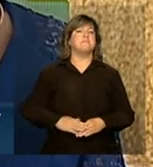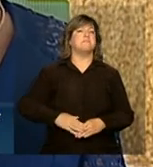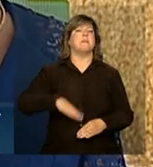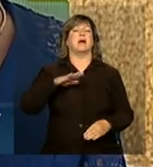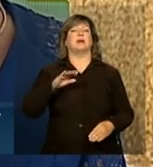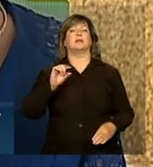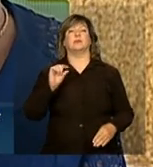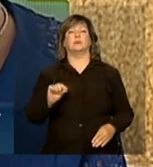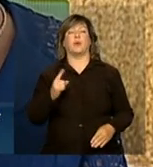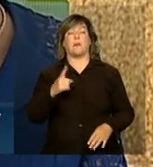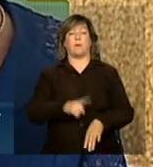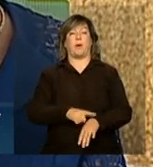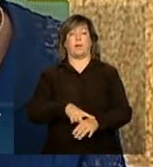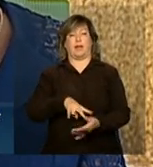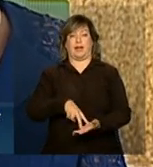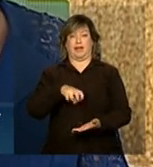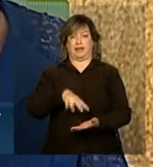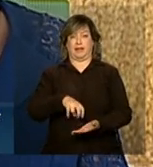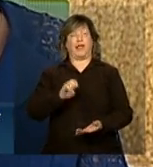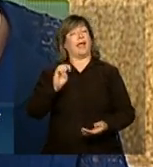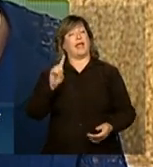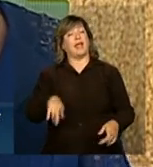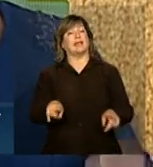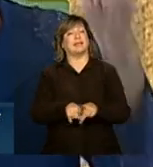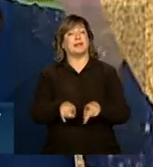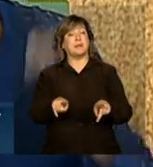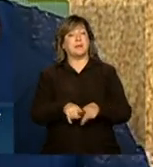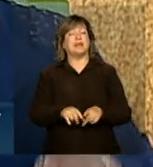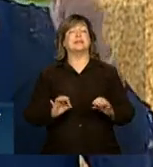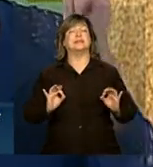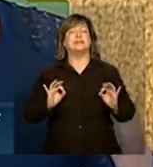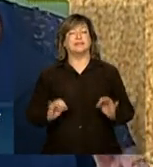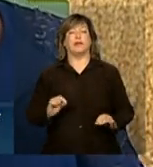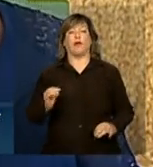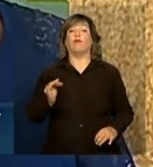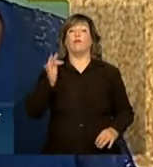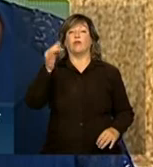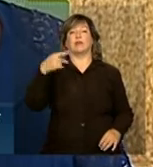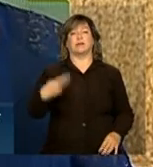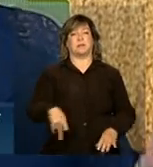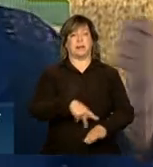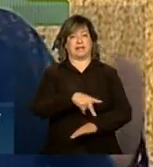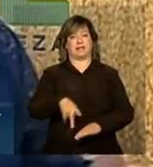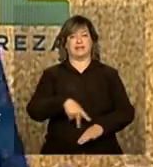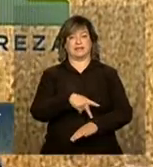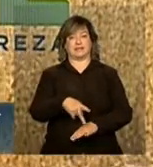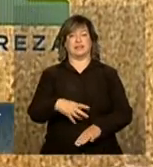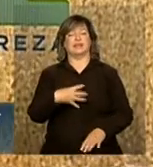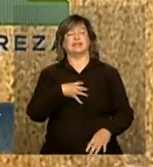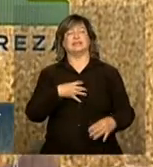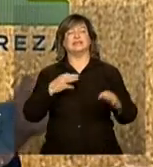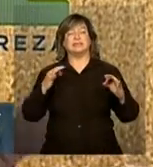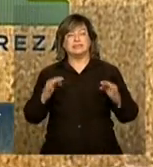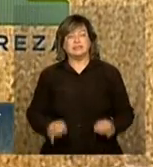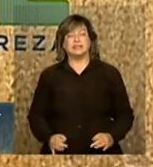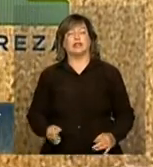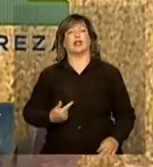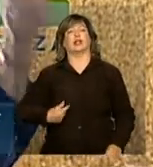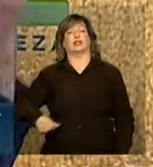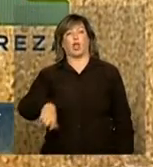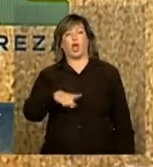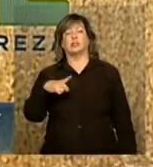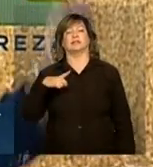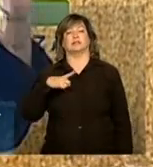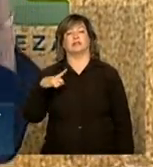um momento de alegria, é também a certeza no futuro desse nosso país. É a certeza que nós